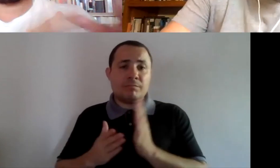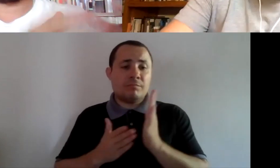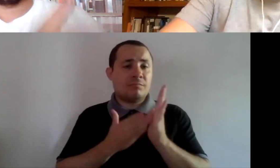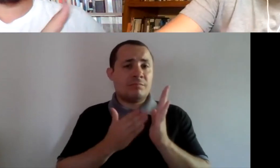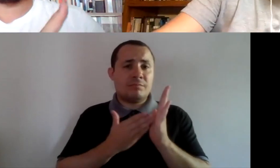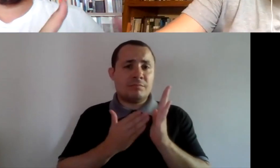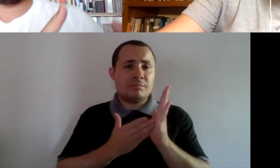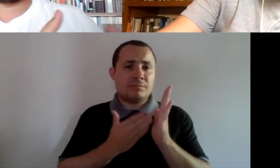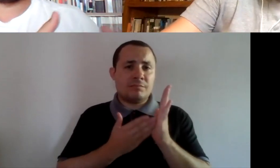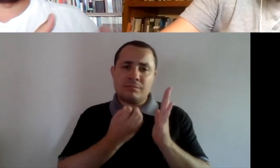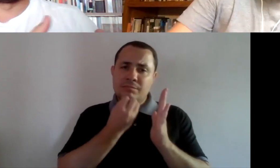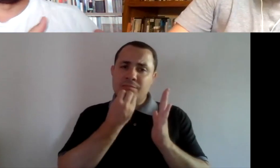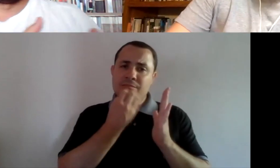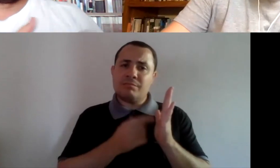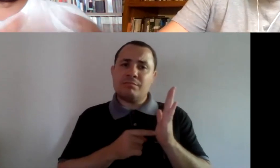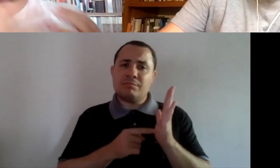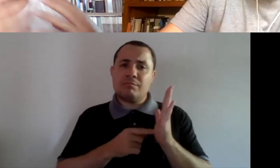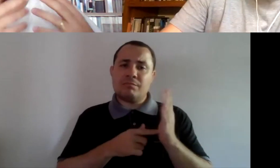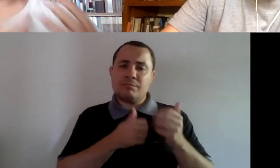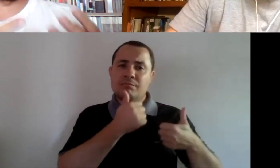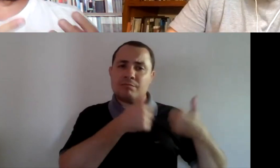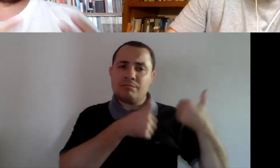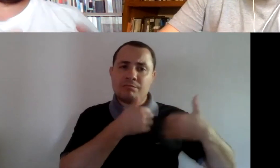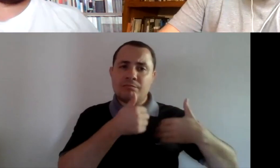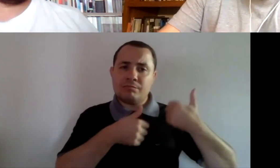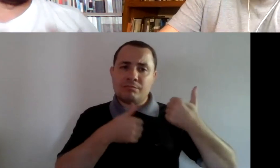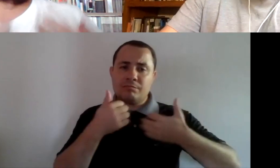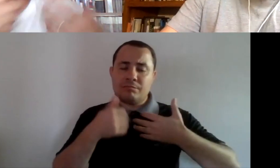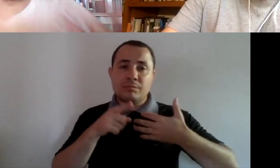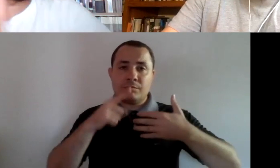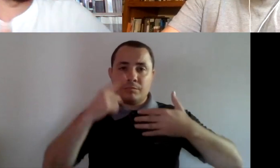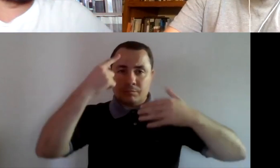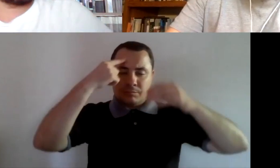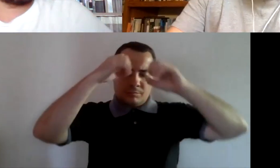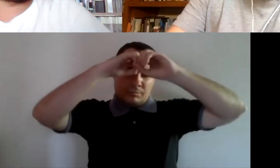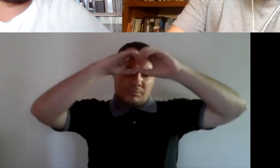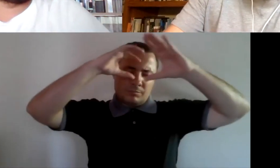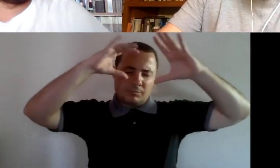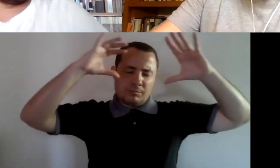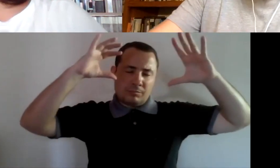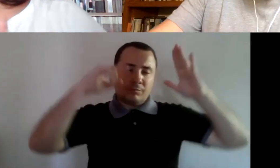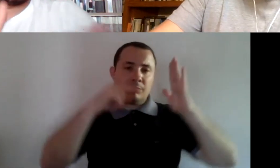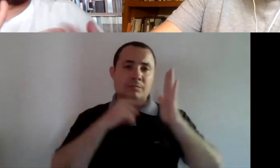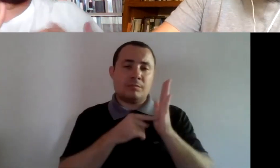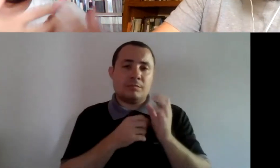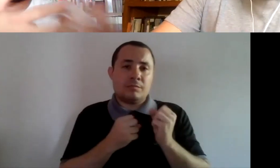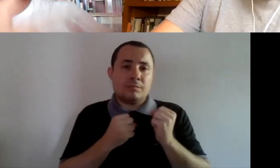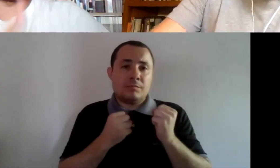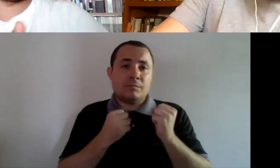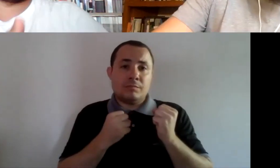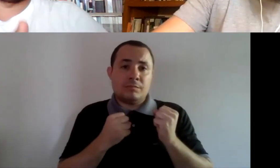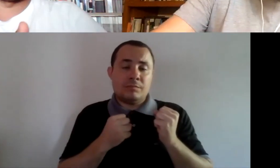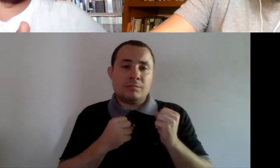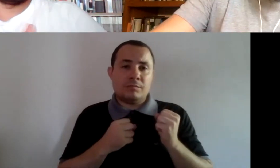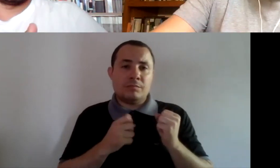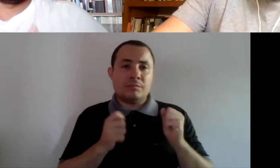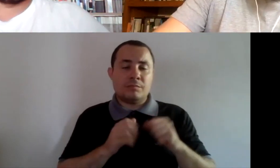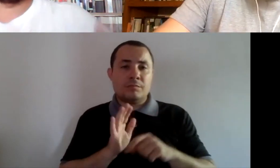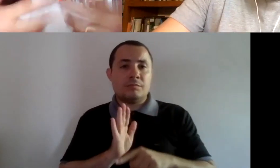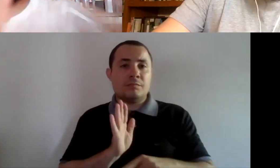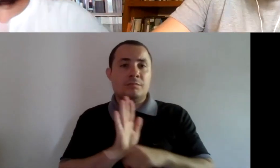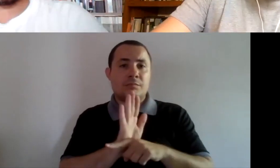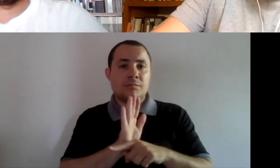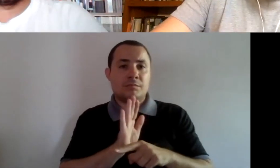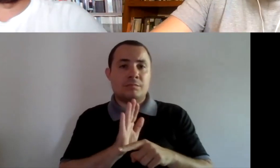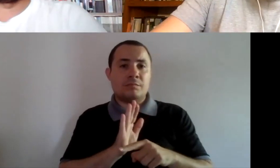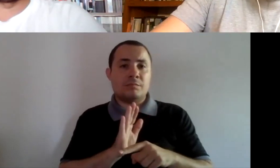de uma parte dessa questão. Claro. Mas você vai imaginar a força que isso tem para trazer, né? Em termos de identificação, né?